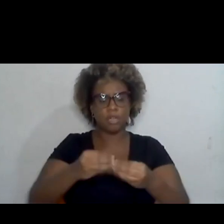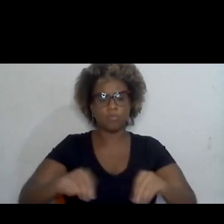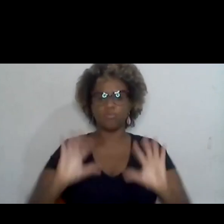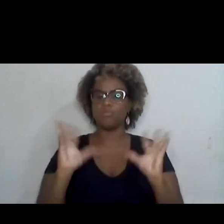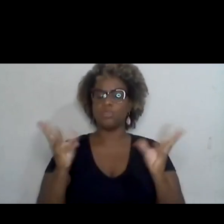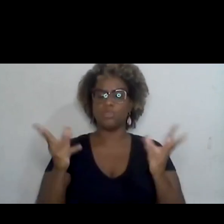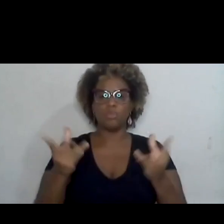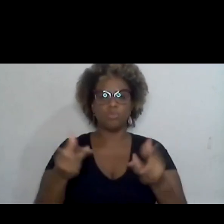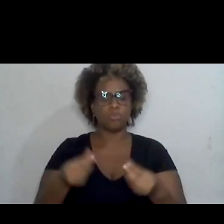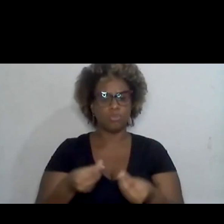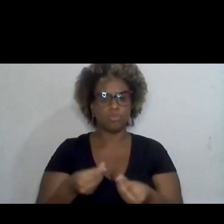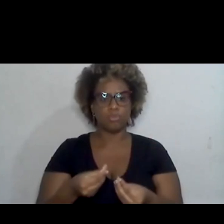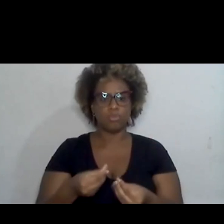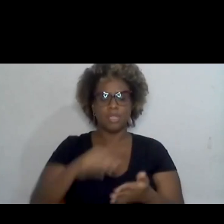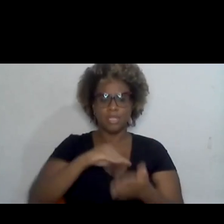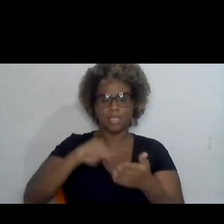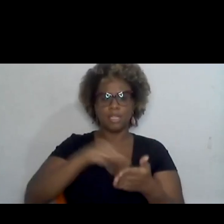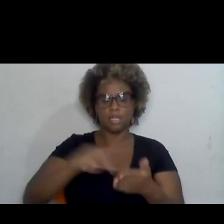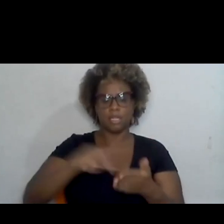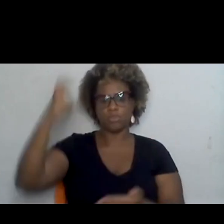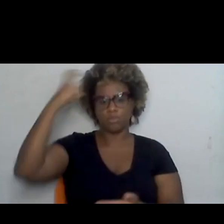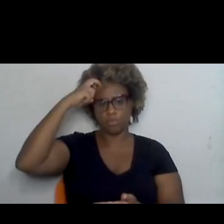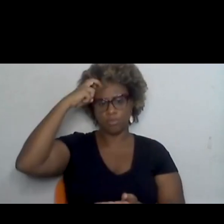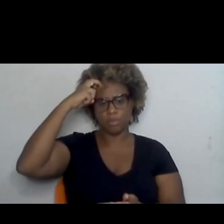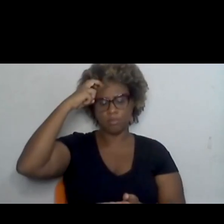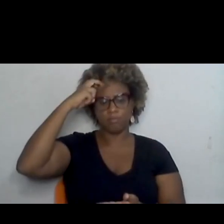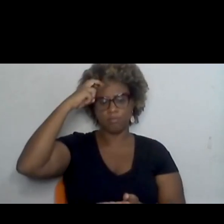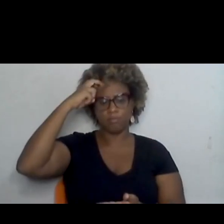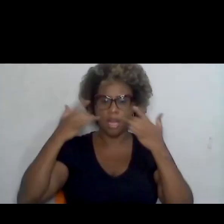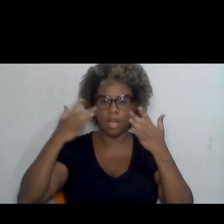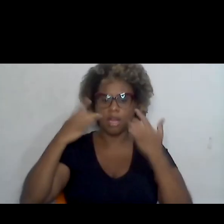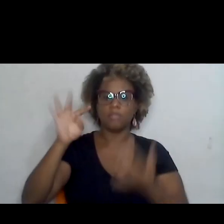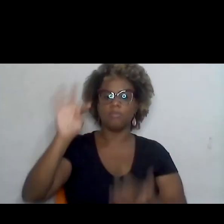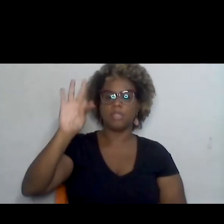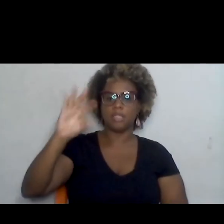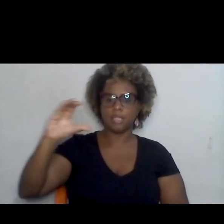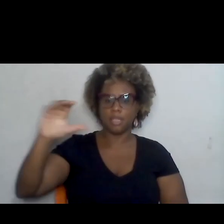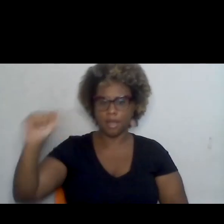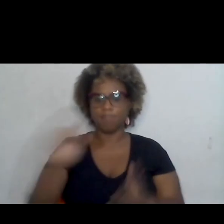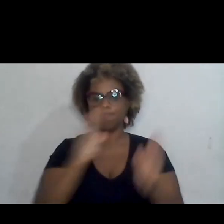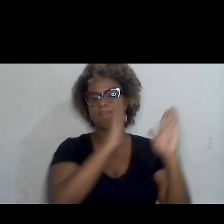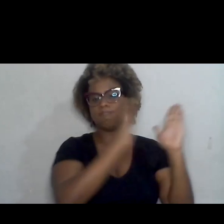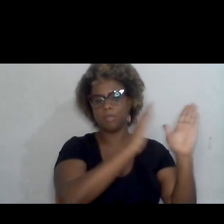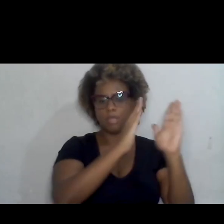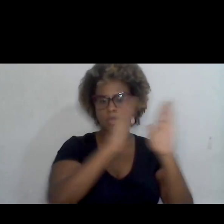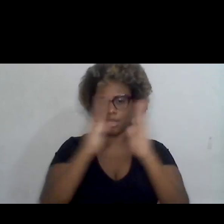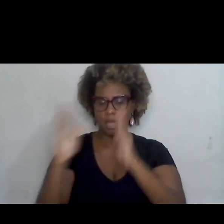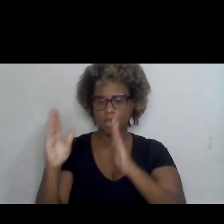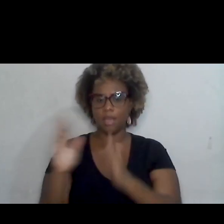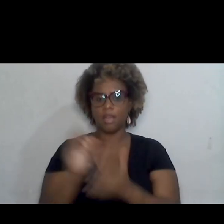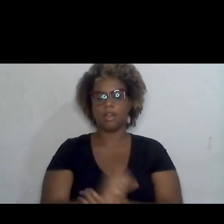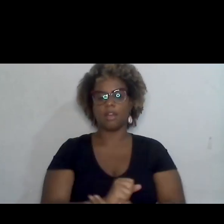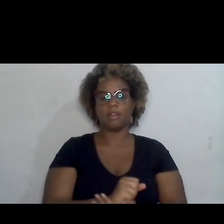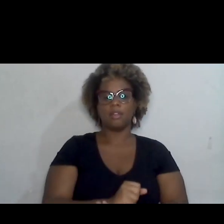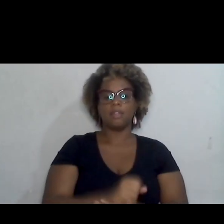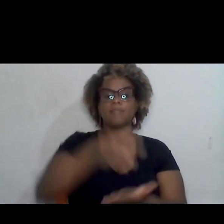Cultura. Nós estamos falando do PCA, nós estamos falando do Arquivo Público, estamos falando da Biblioteca dos Barris, dos Centros de Cultura, os 17 que tem na Bahia.